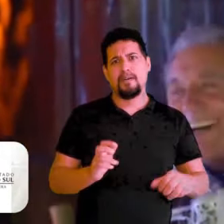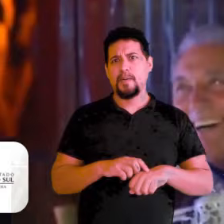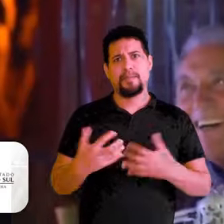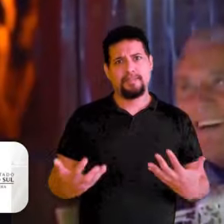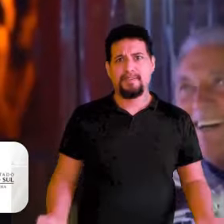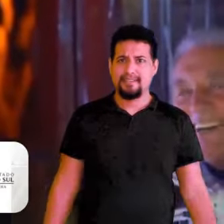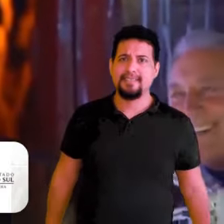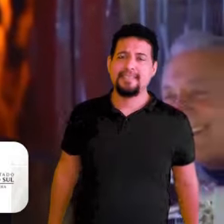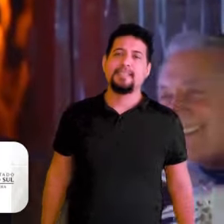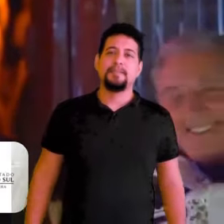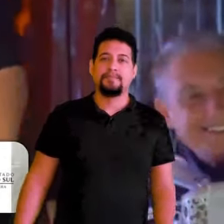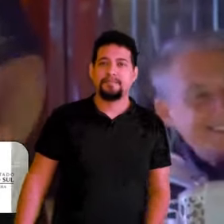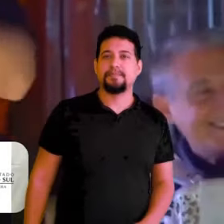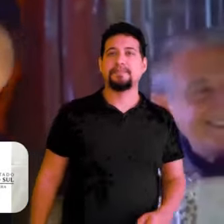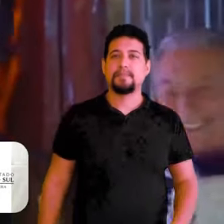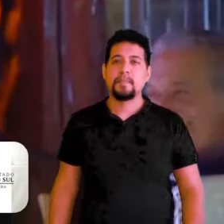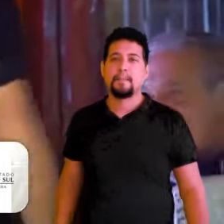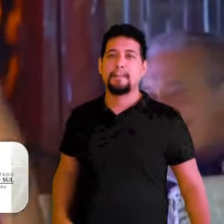Afinal, com essa família.